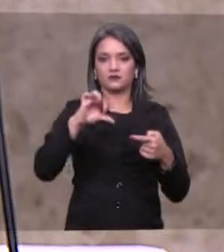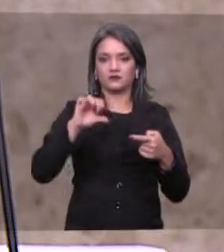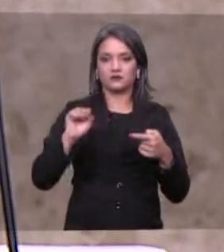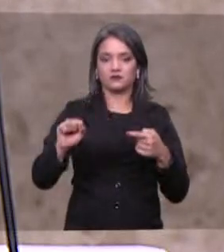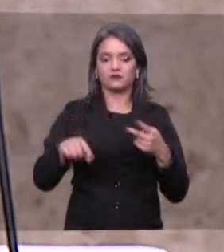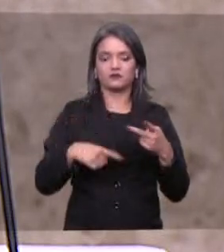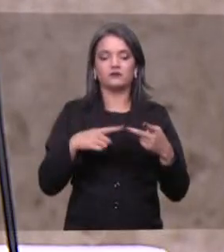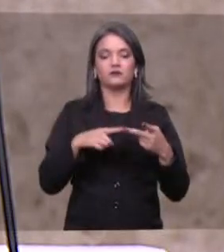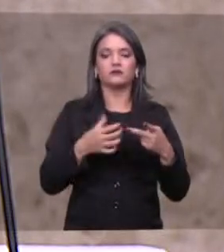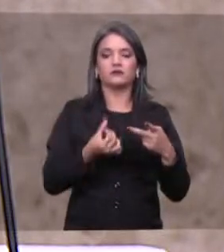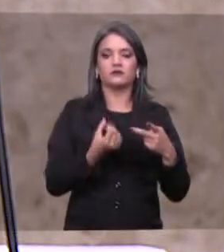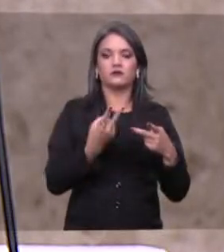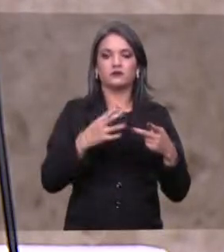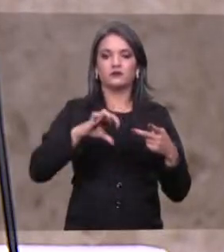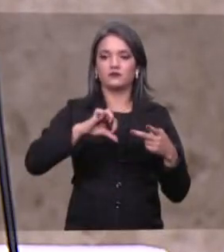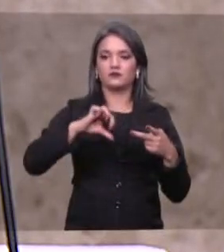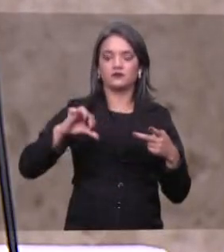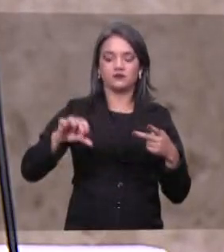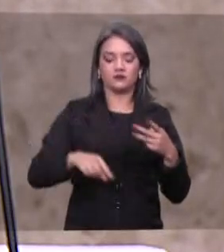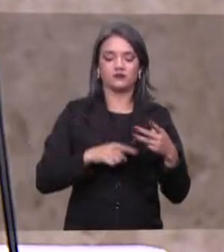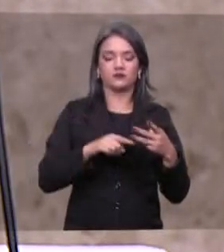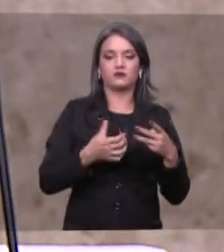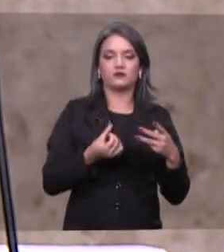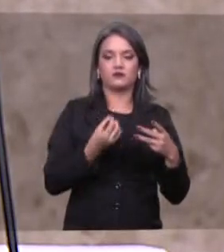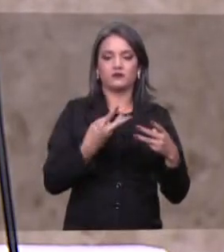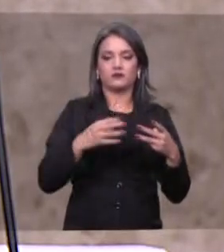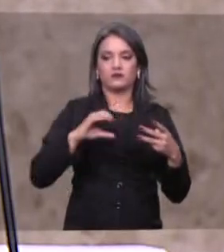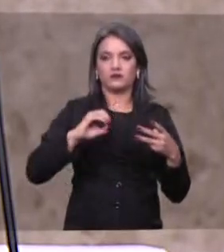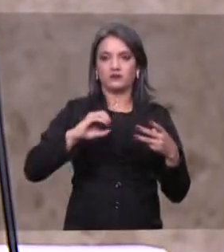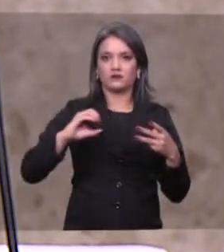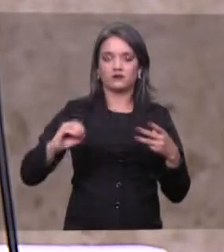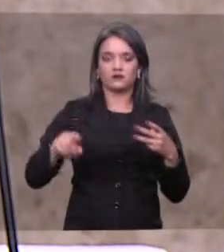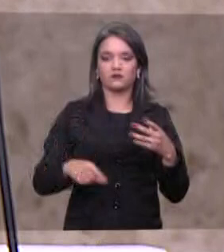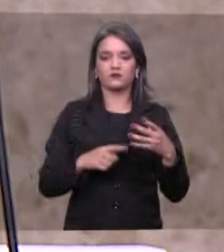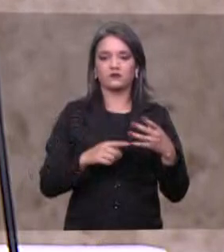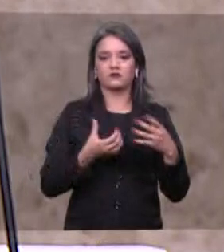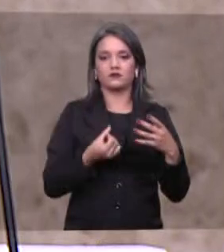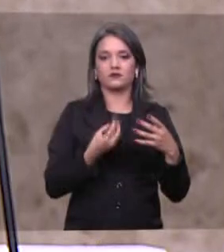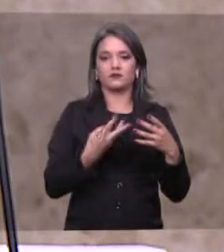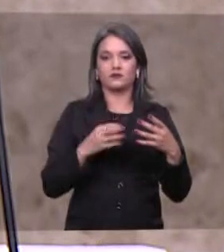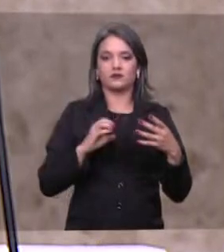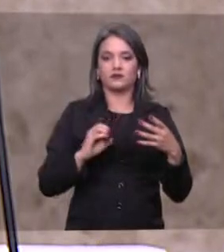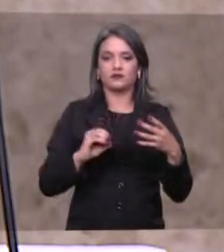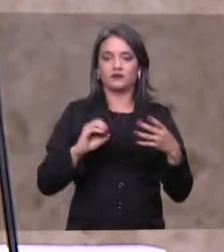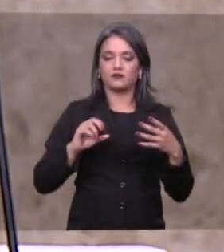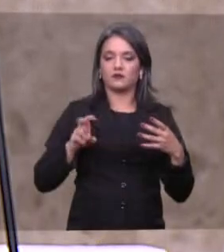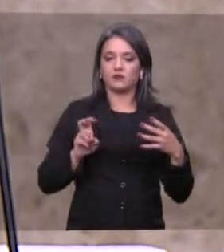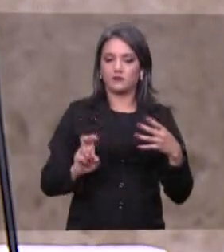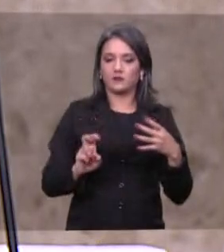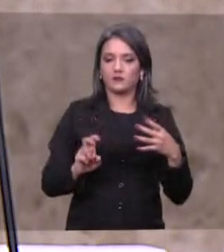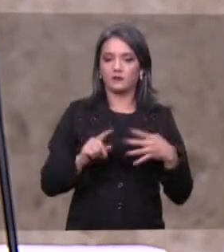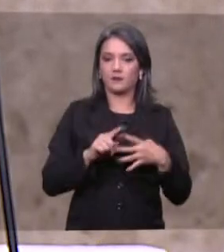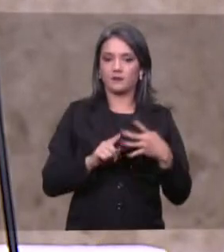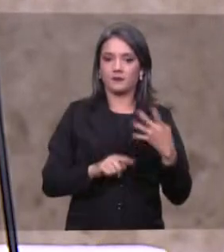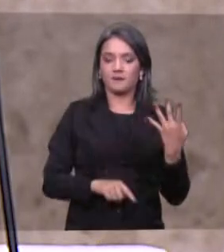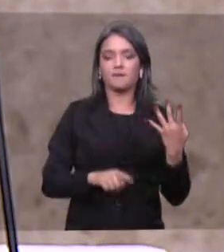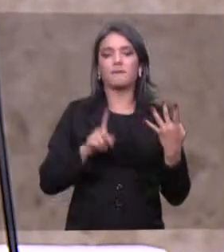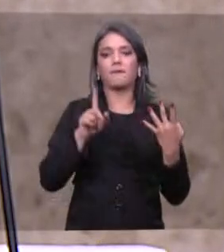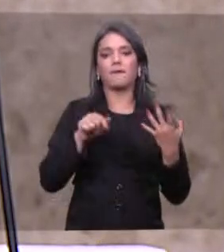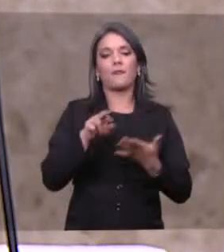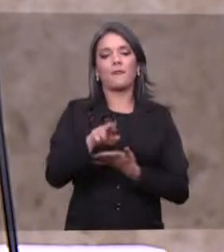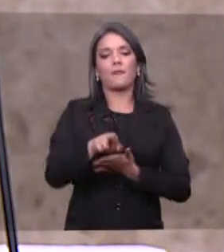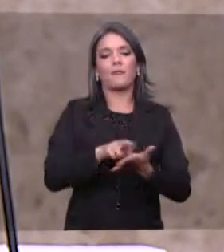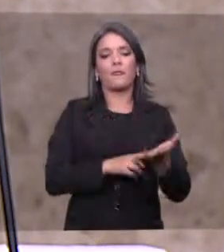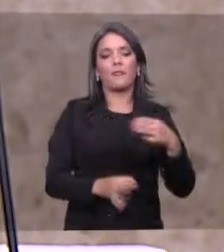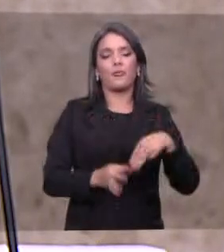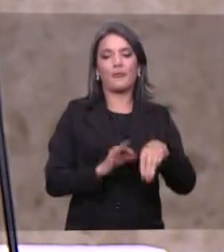6298, 6299, 6300, 6305, todas sob a relatoria